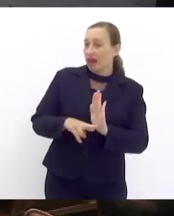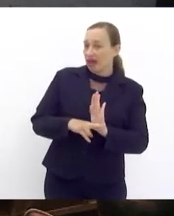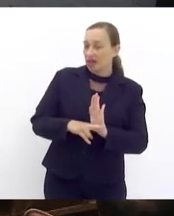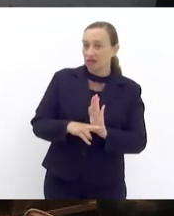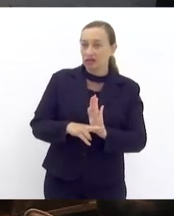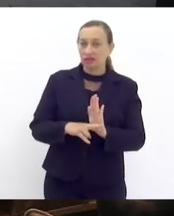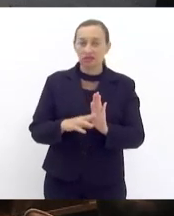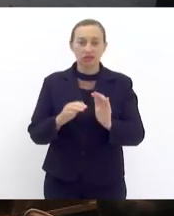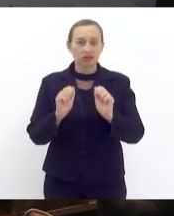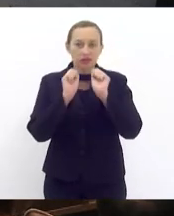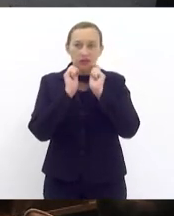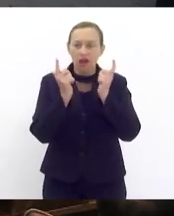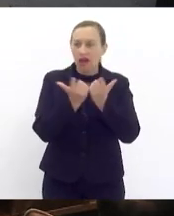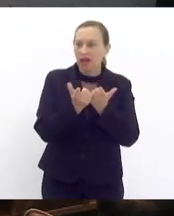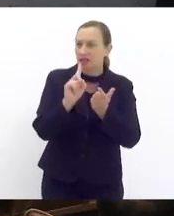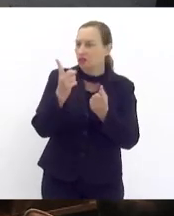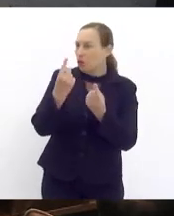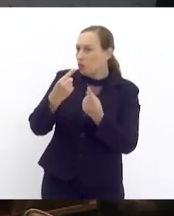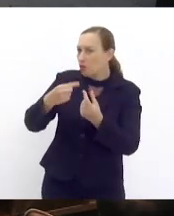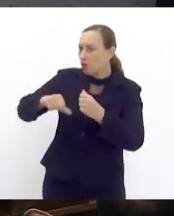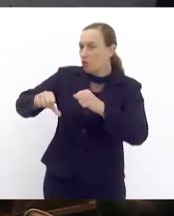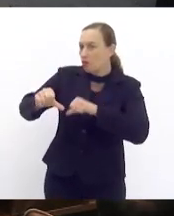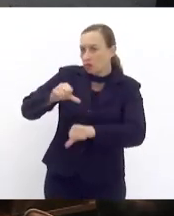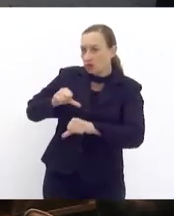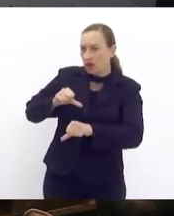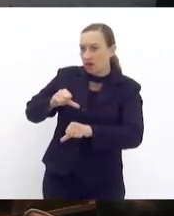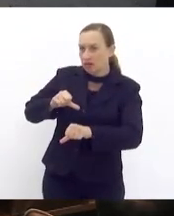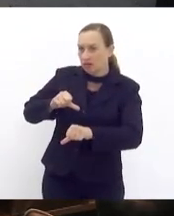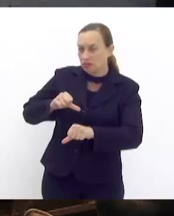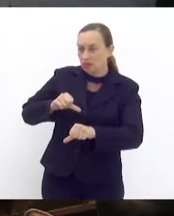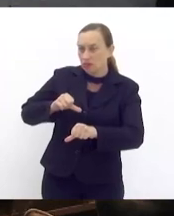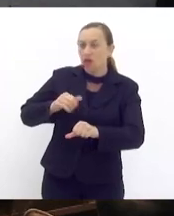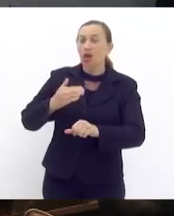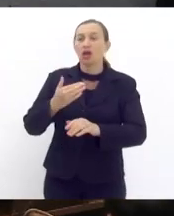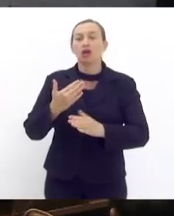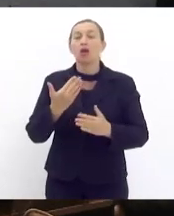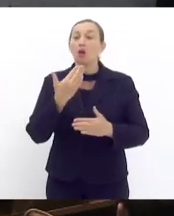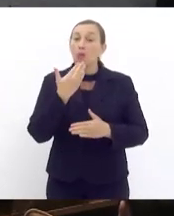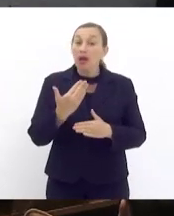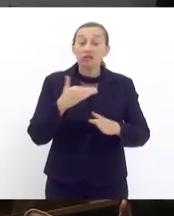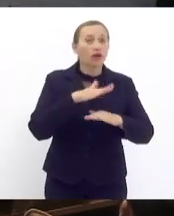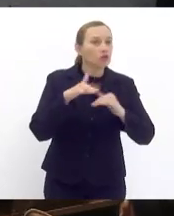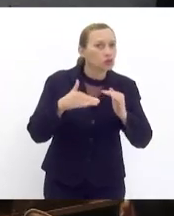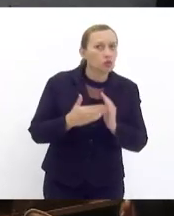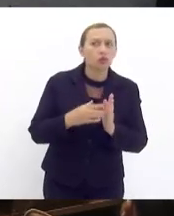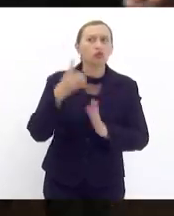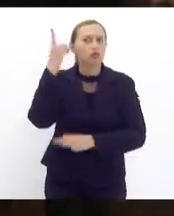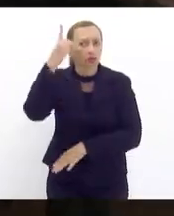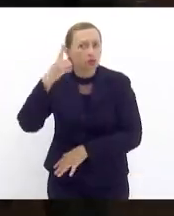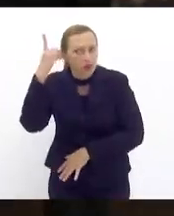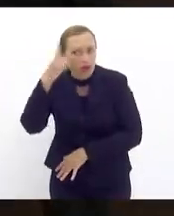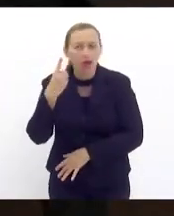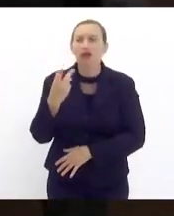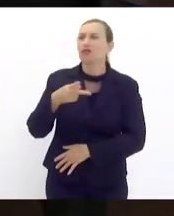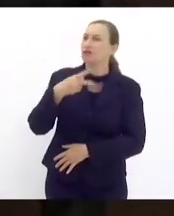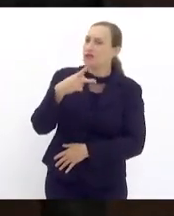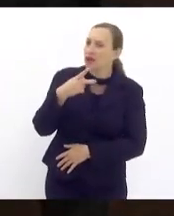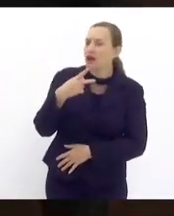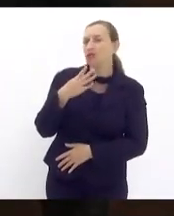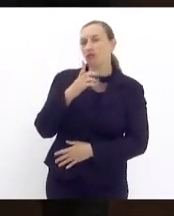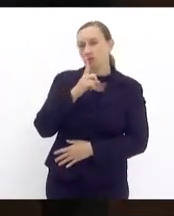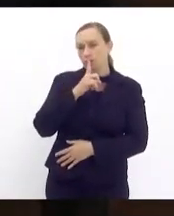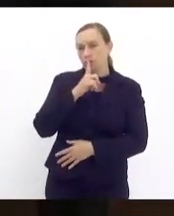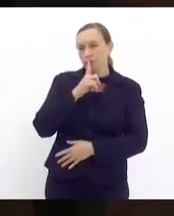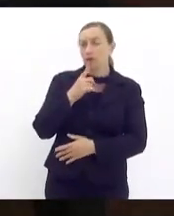permite ao contrário eu prezo todos os deputados Tenho ficado calado não sou chato